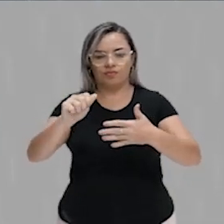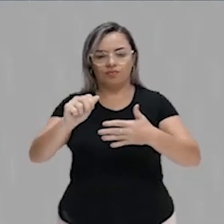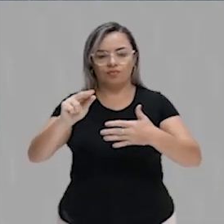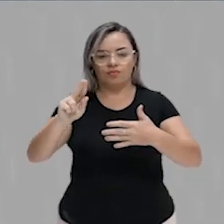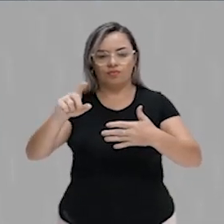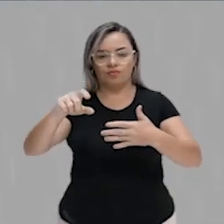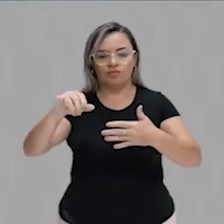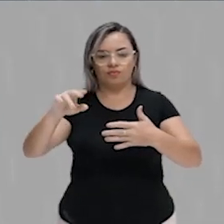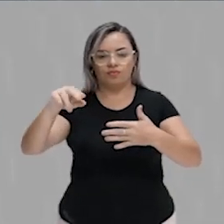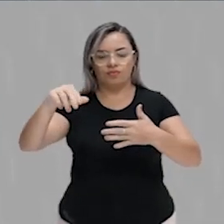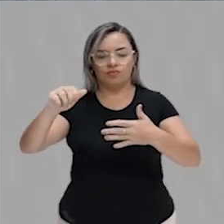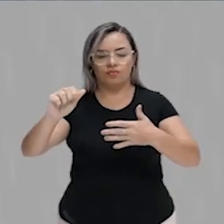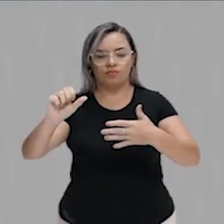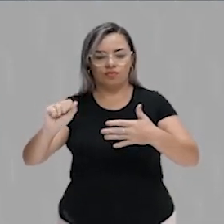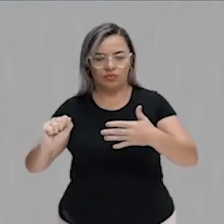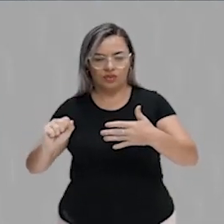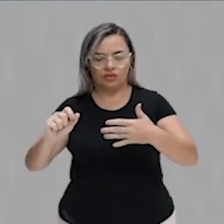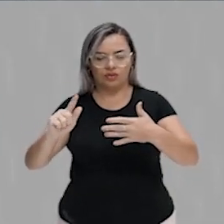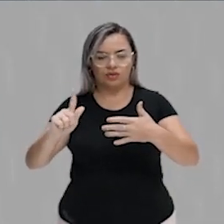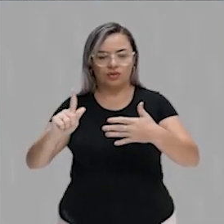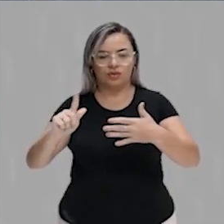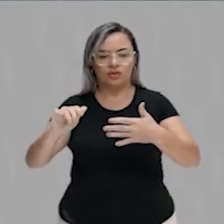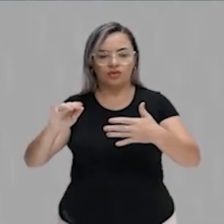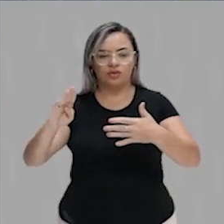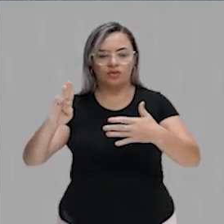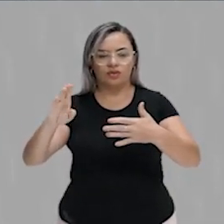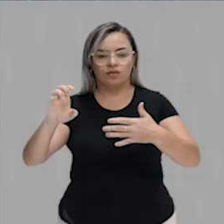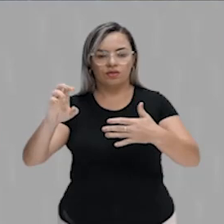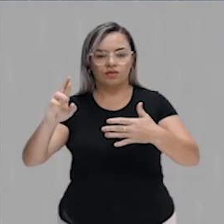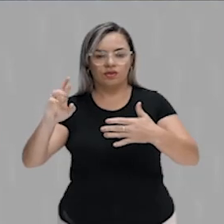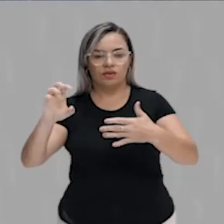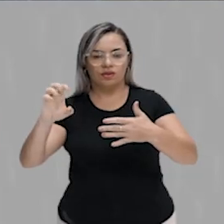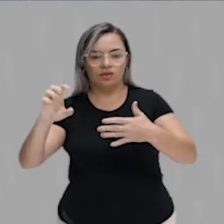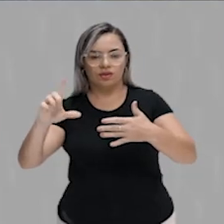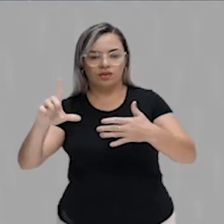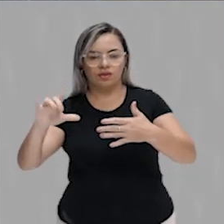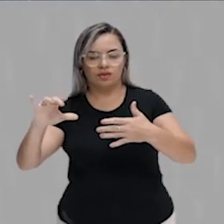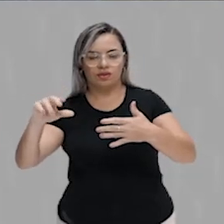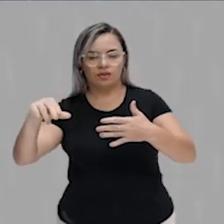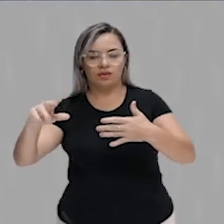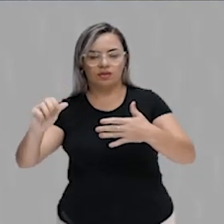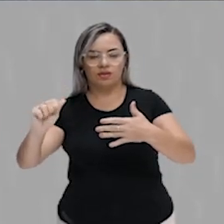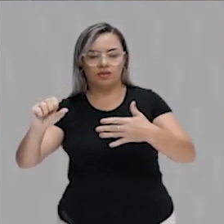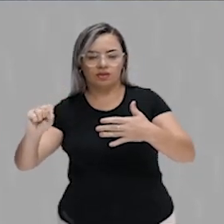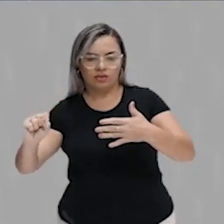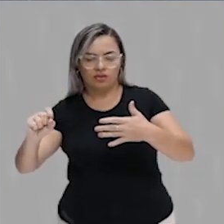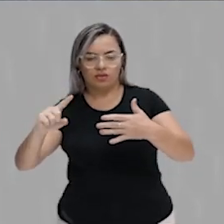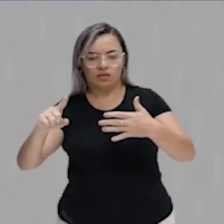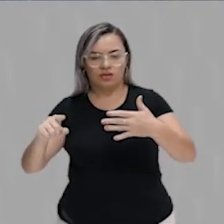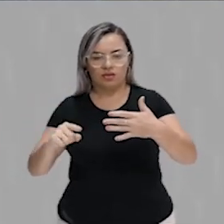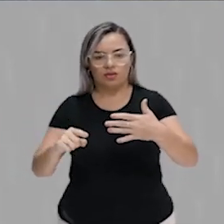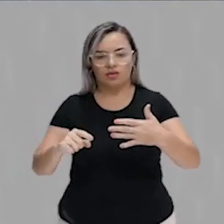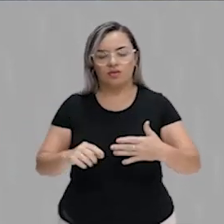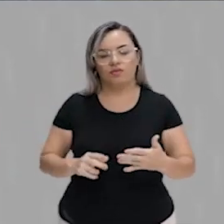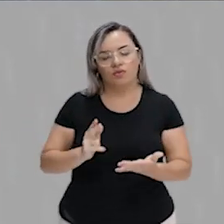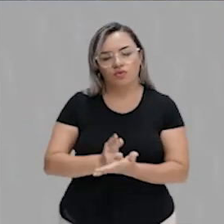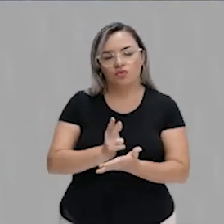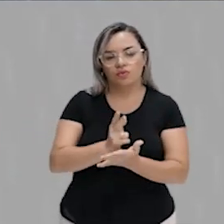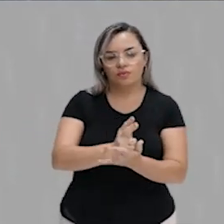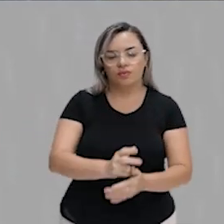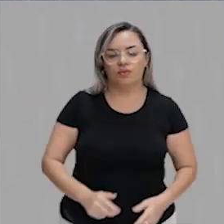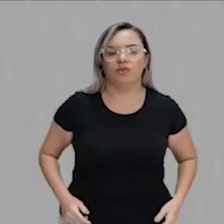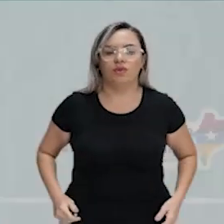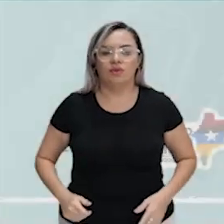Auxinas, giberelinas, citocininas, ácido abscísico, etileno. Vamos lá, vamos para o